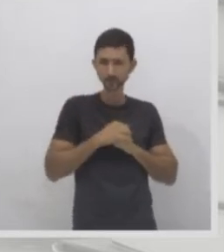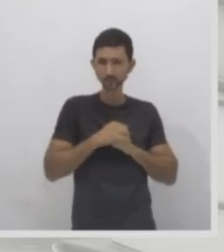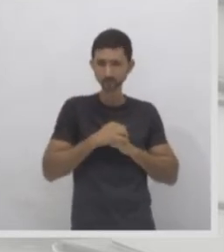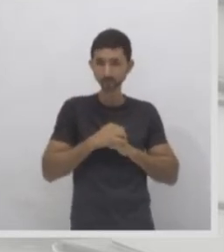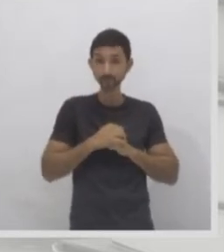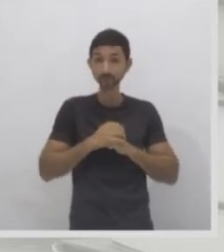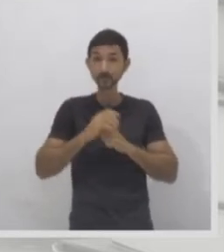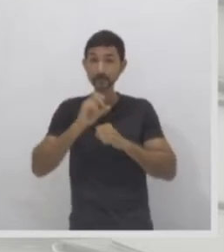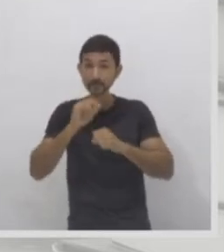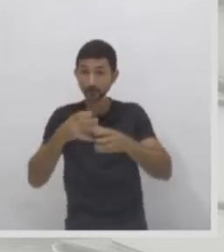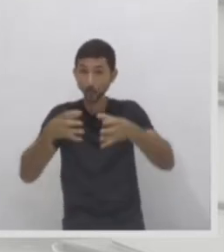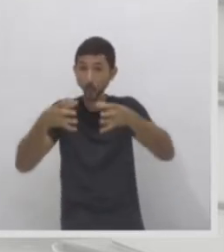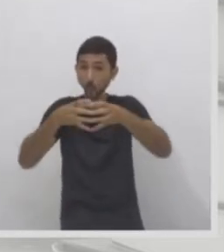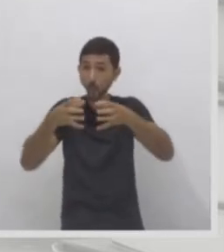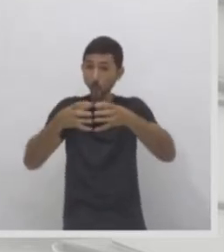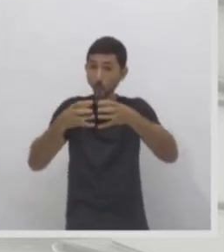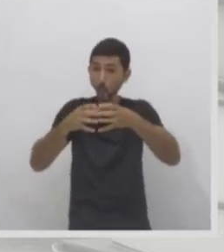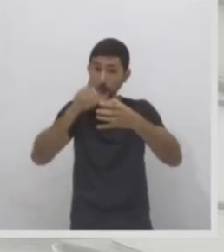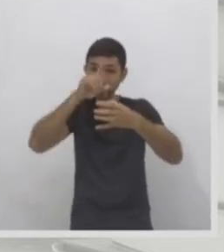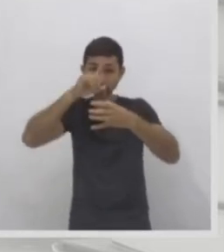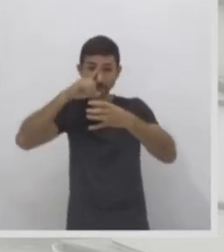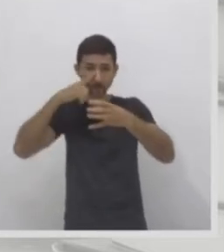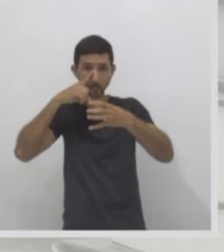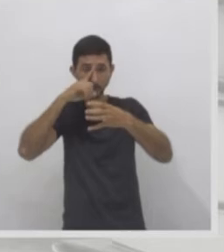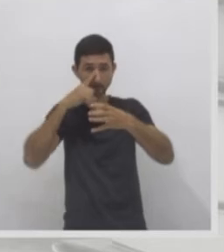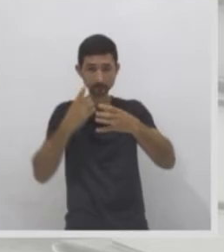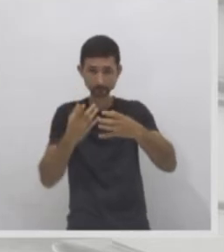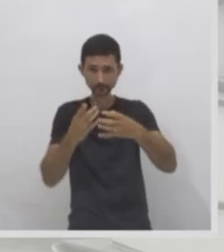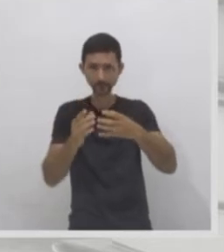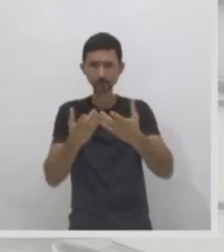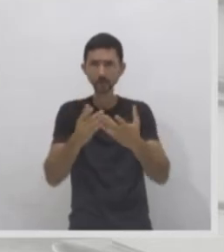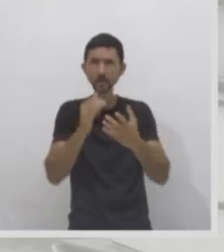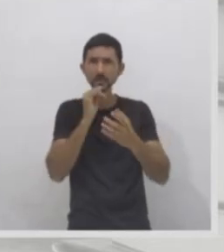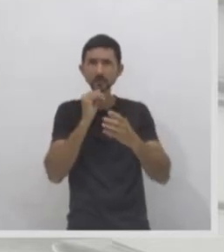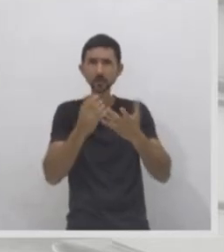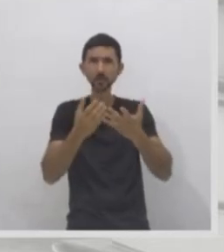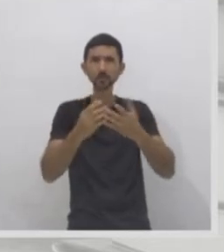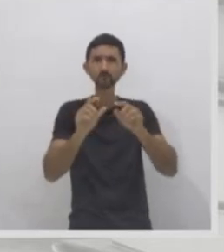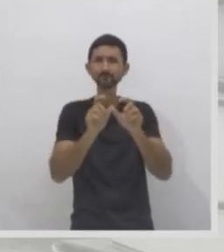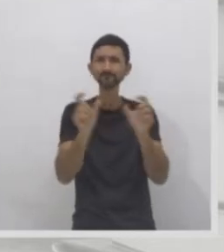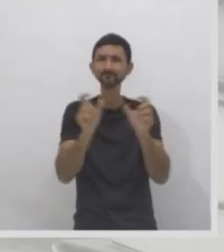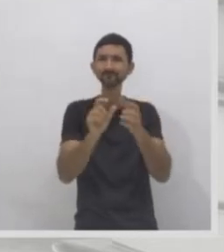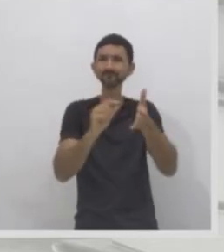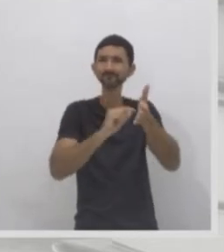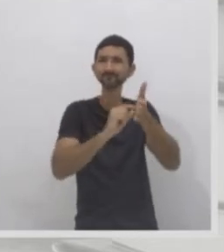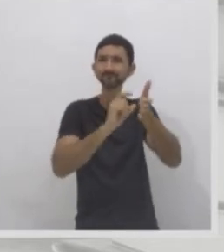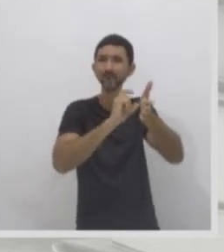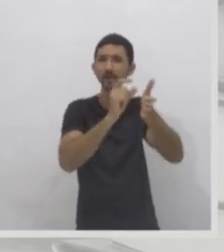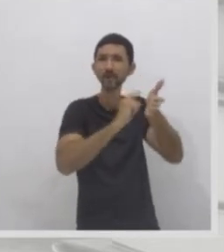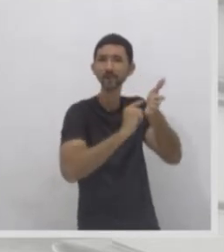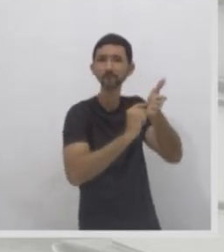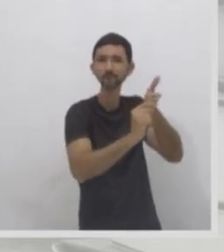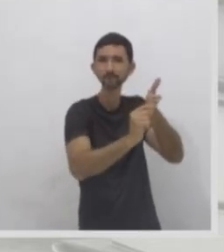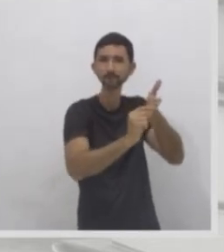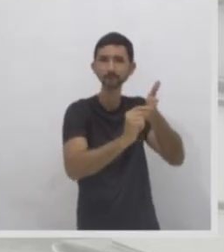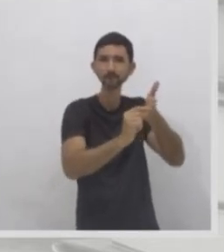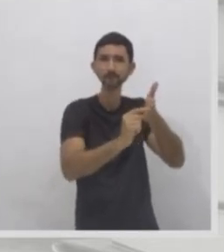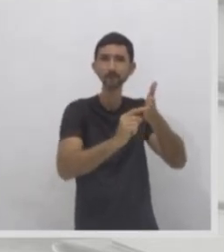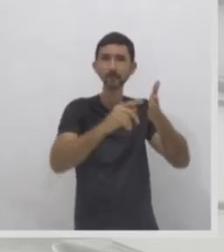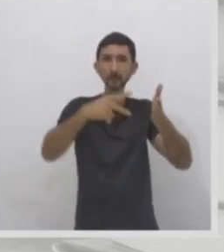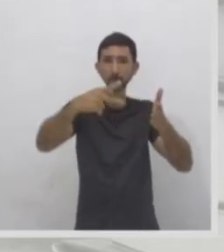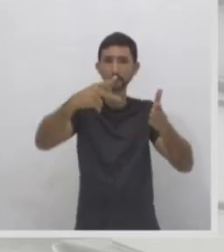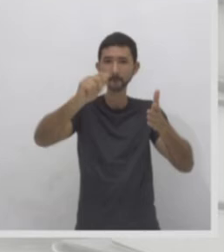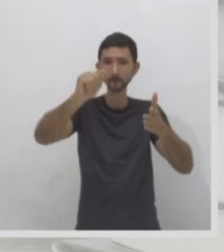forem parte do grupo de risco. Percebe que essa expressão de pandemia, ela está associada a uma outra palavra no